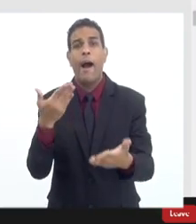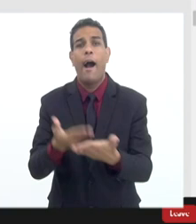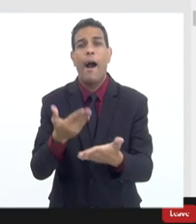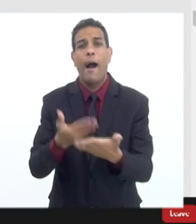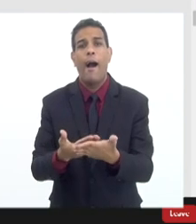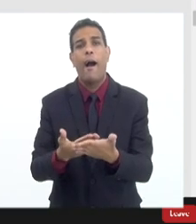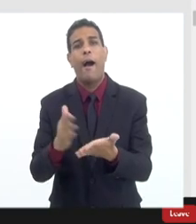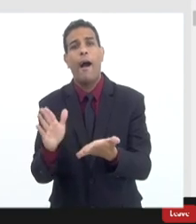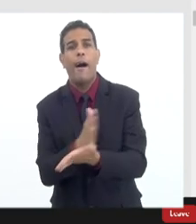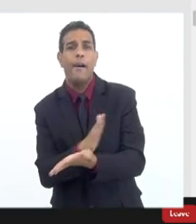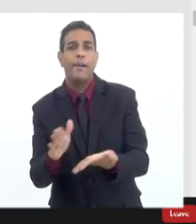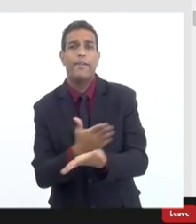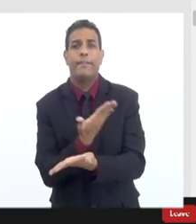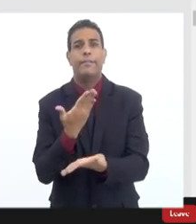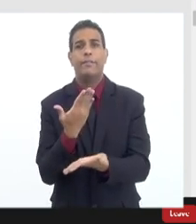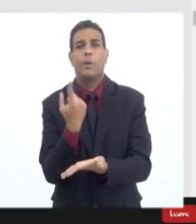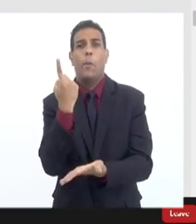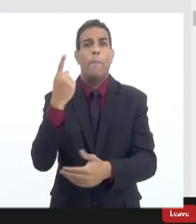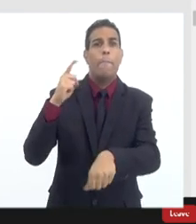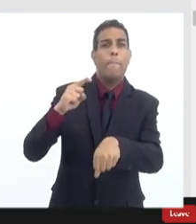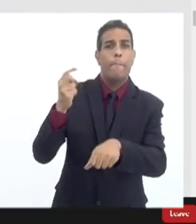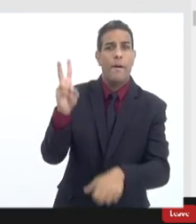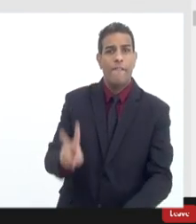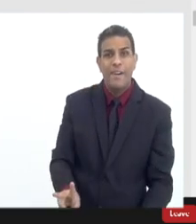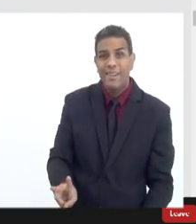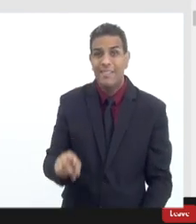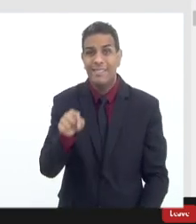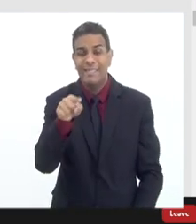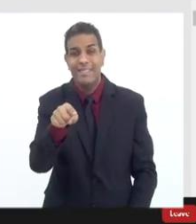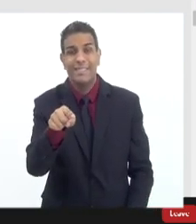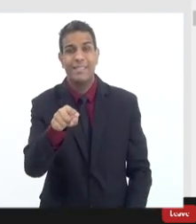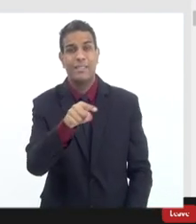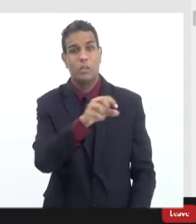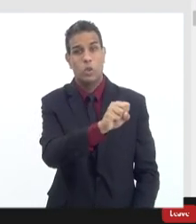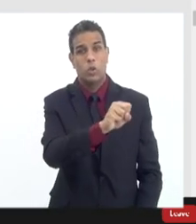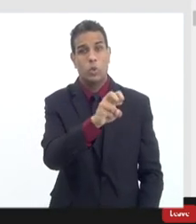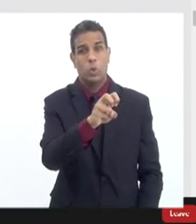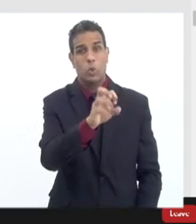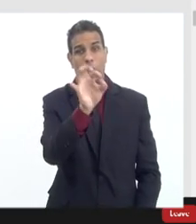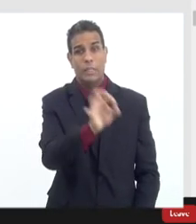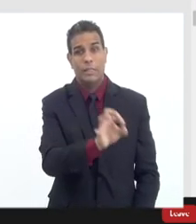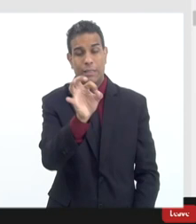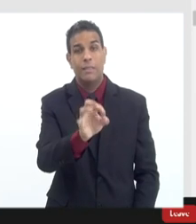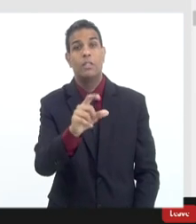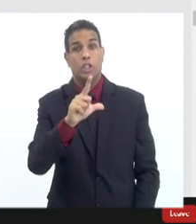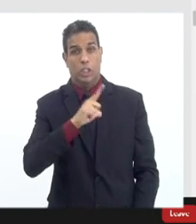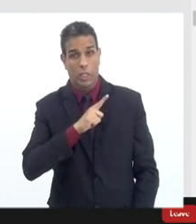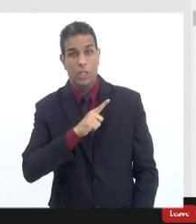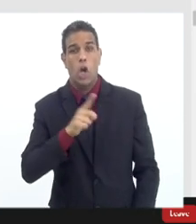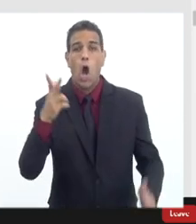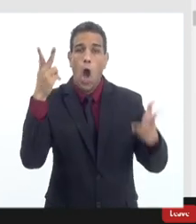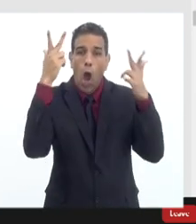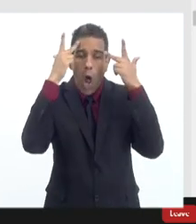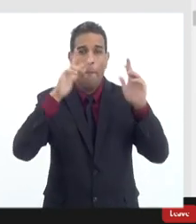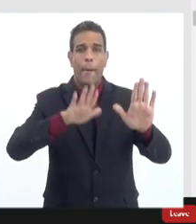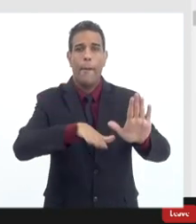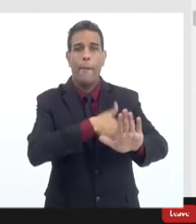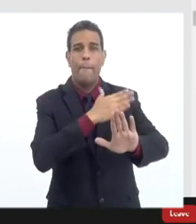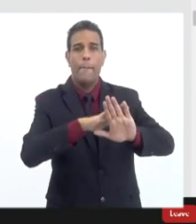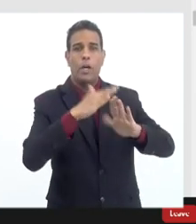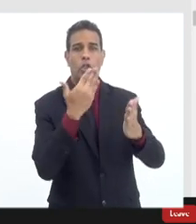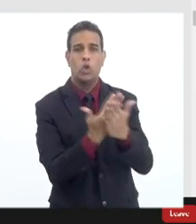uma vez ao dia. Agora, com a pandemia, se nós temos 65% das escolas funcionando em 3 turnos,